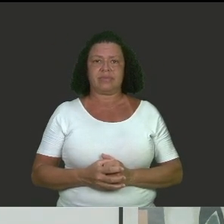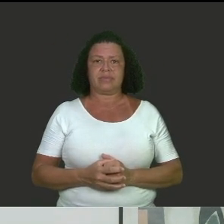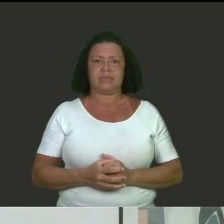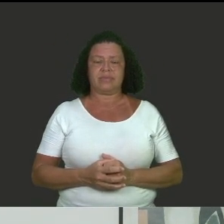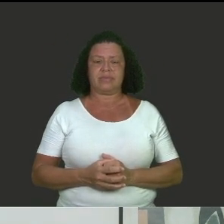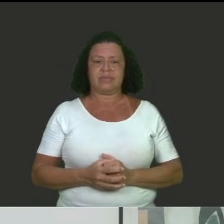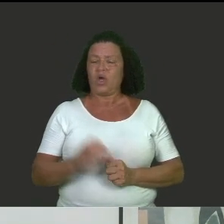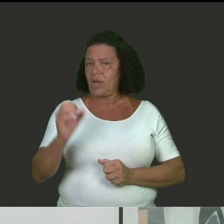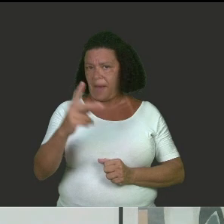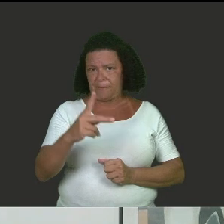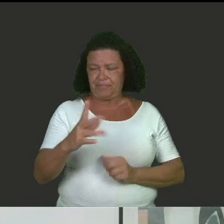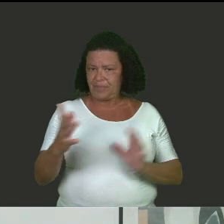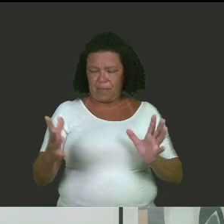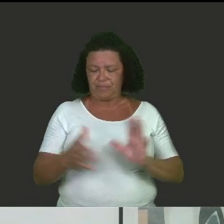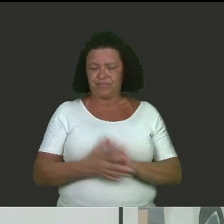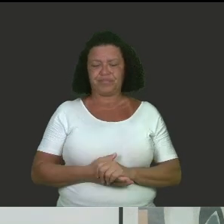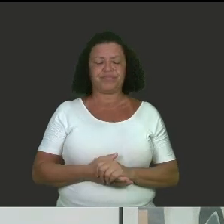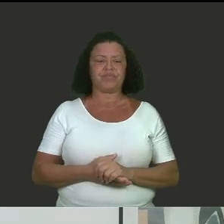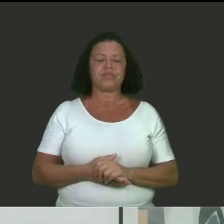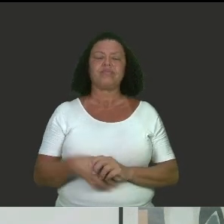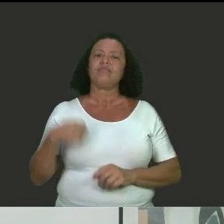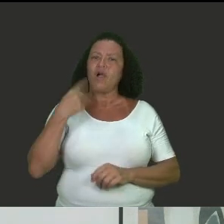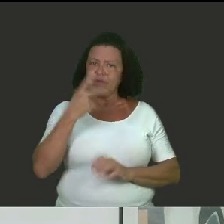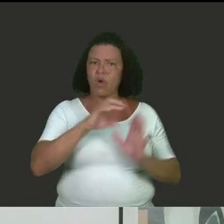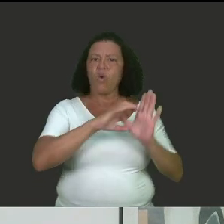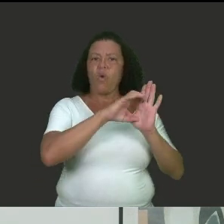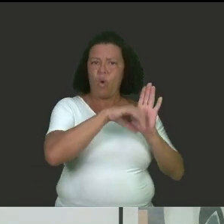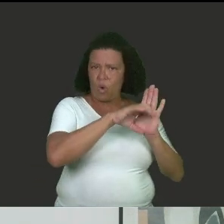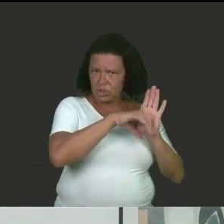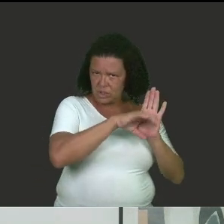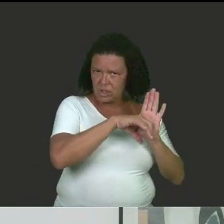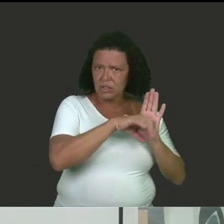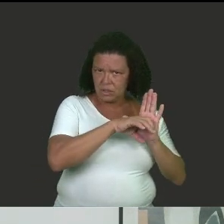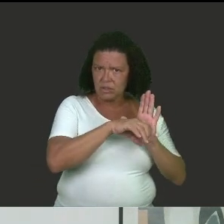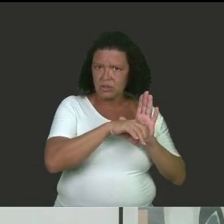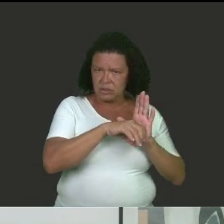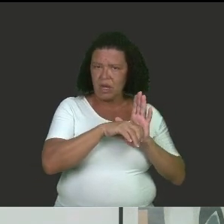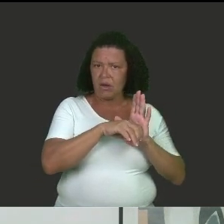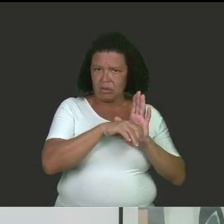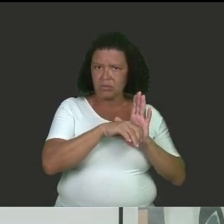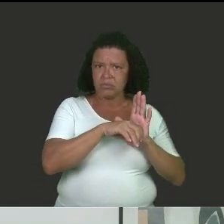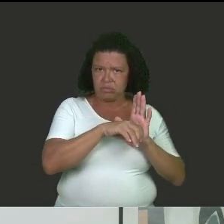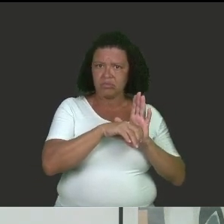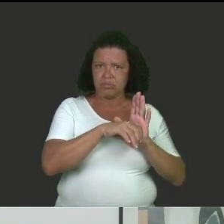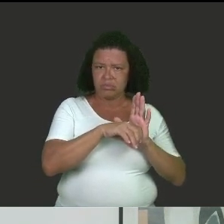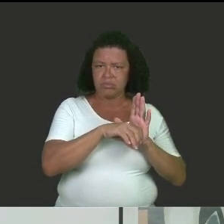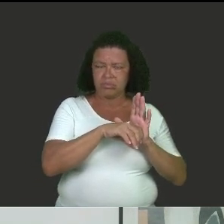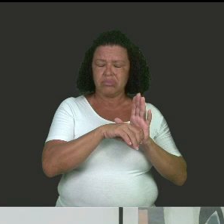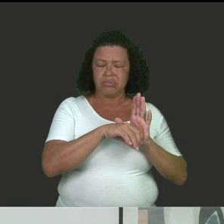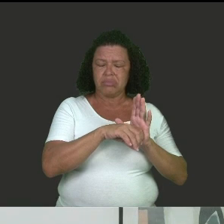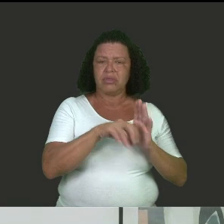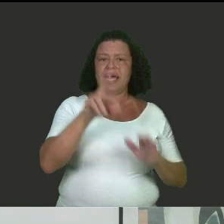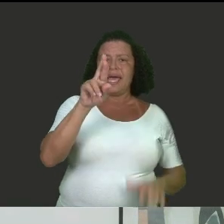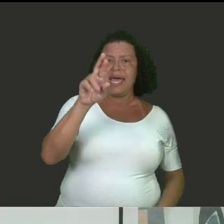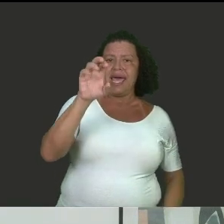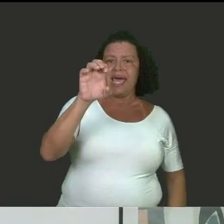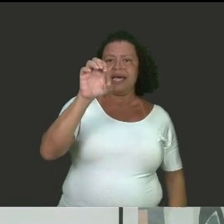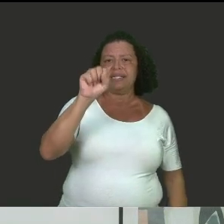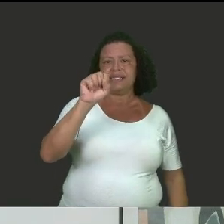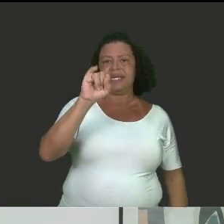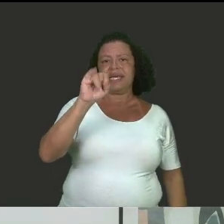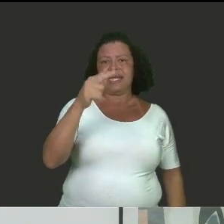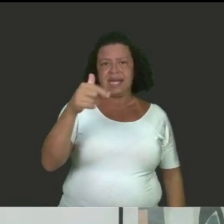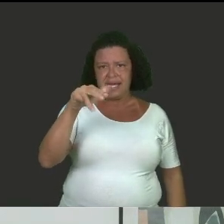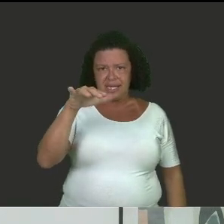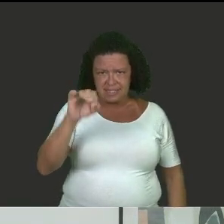Ok, então falamos do conceito de resignação e falamos também do conceito de resiliência,